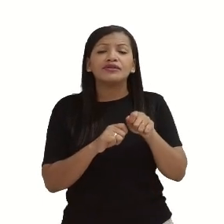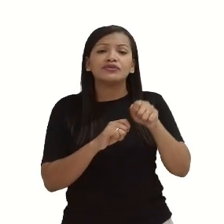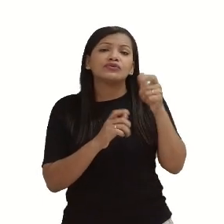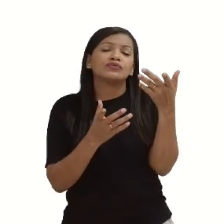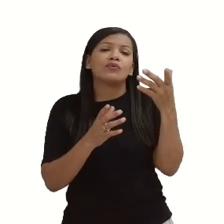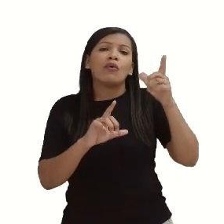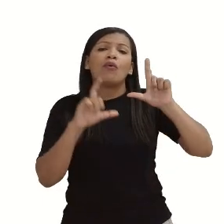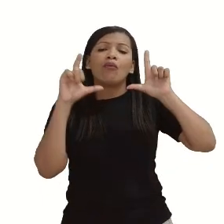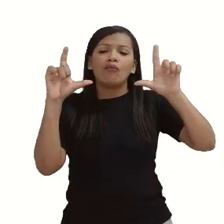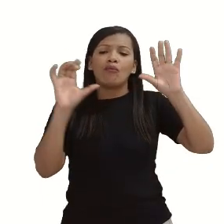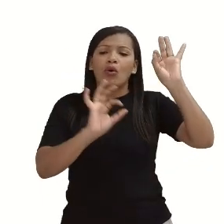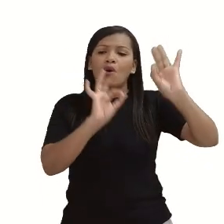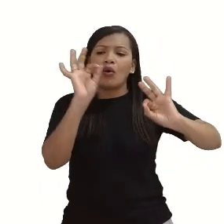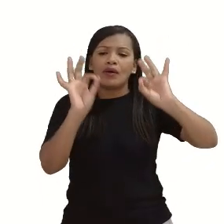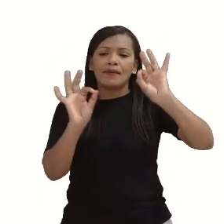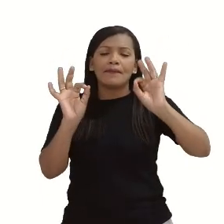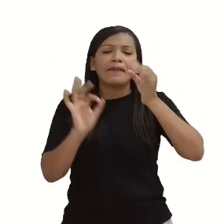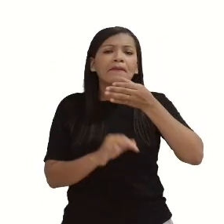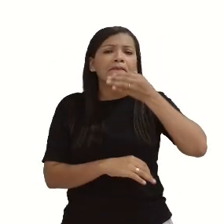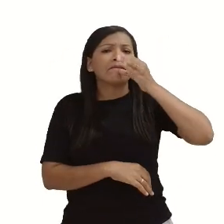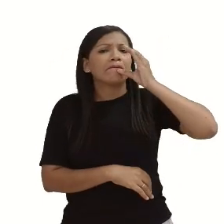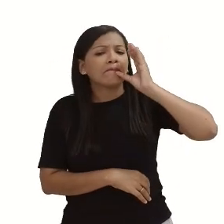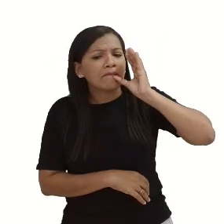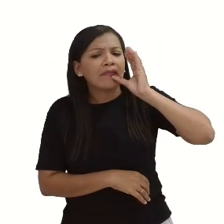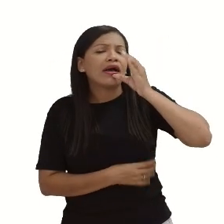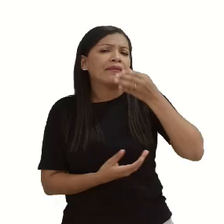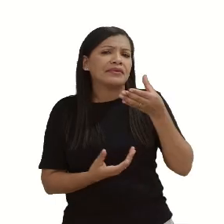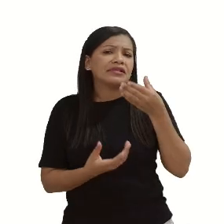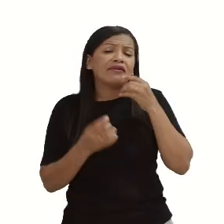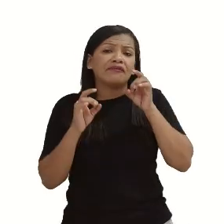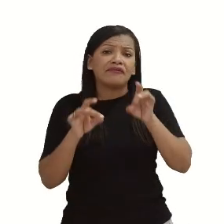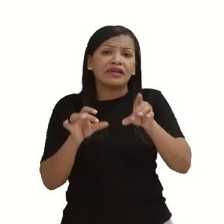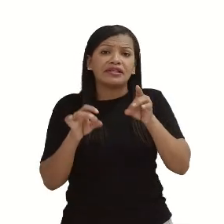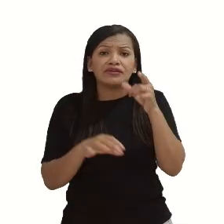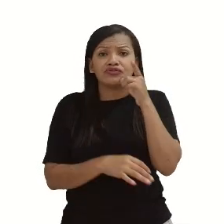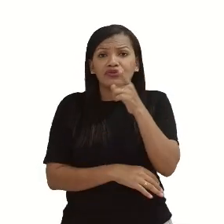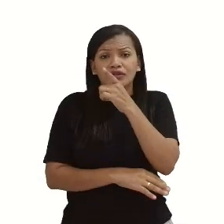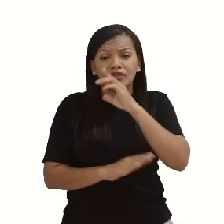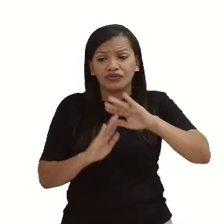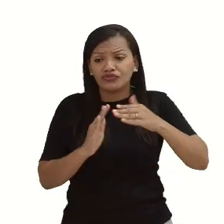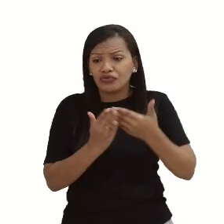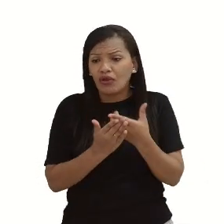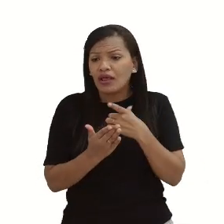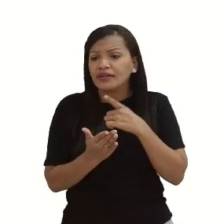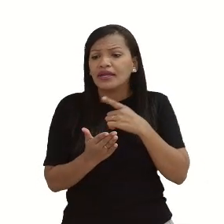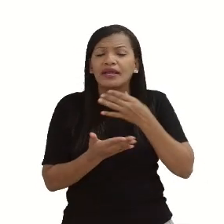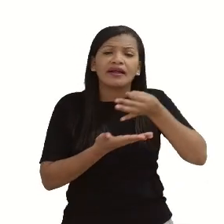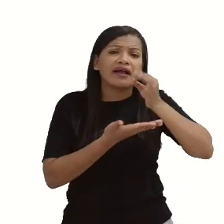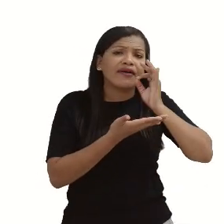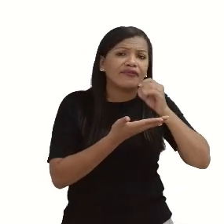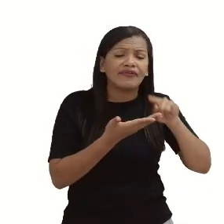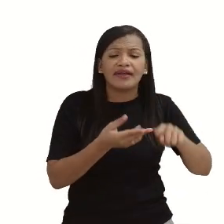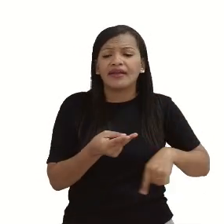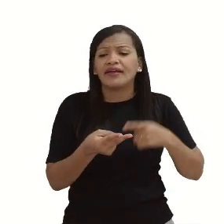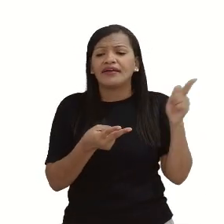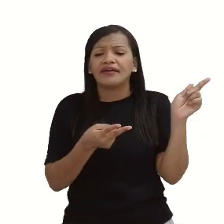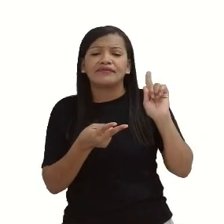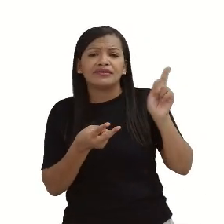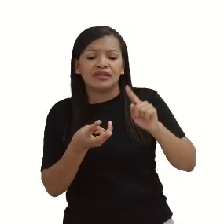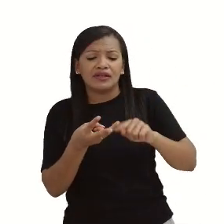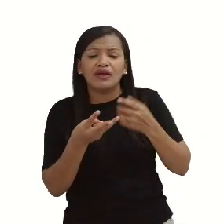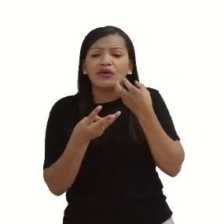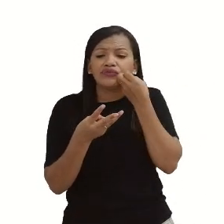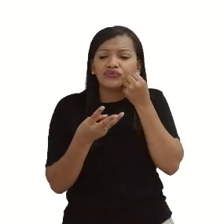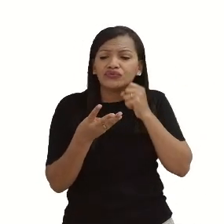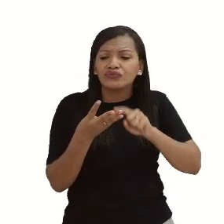semana. Então, observa, café, refrigerante, suco e chocolate quente. E eu tenho ali a coluna das quantidades. Café